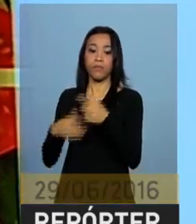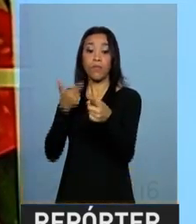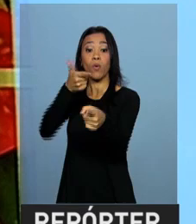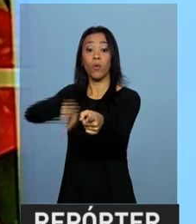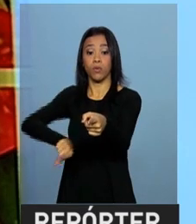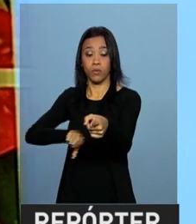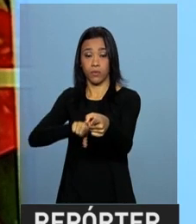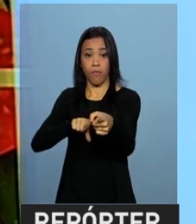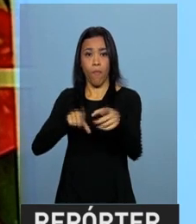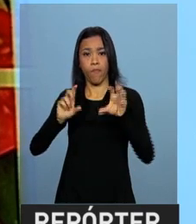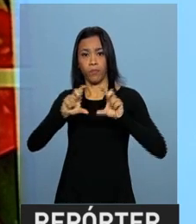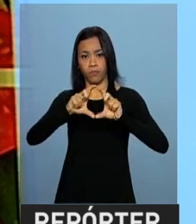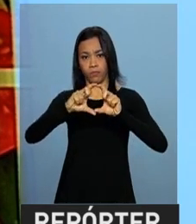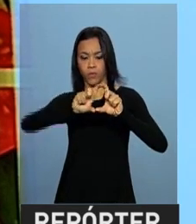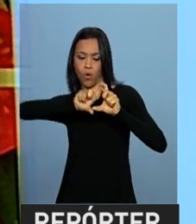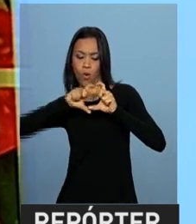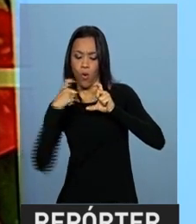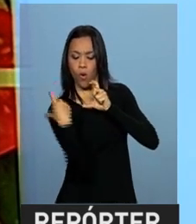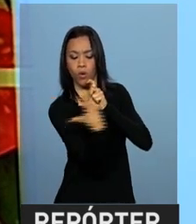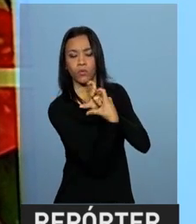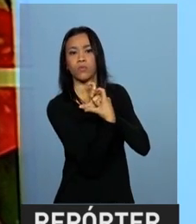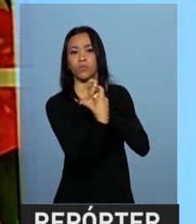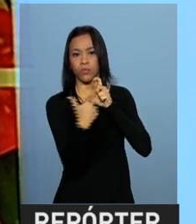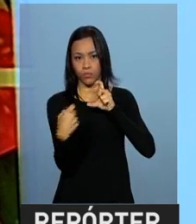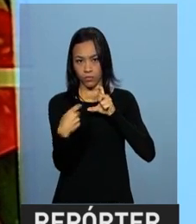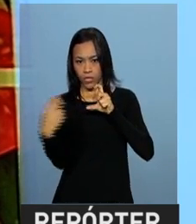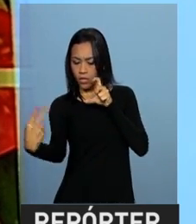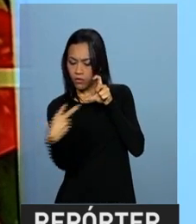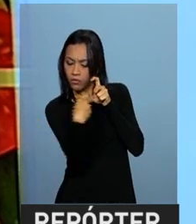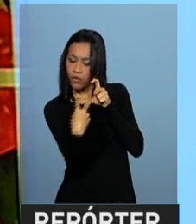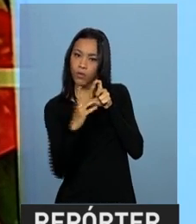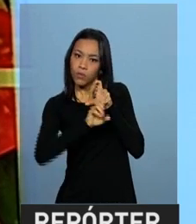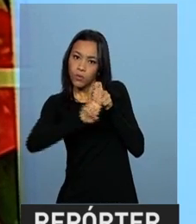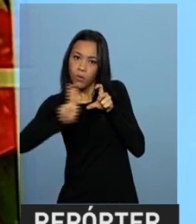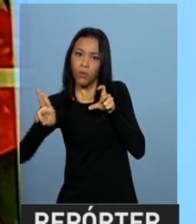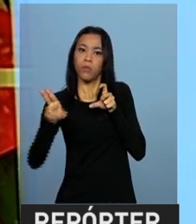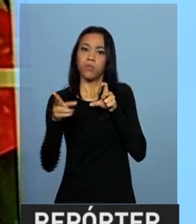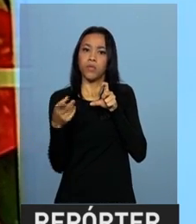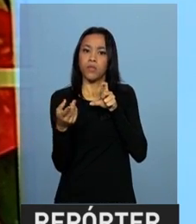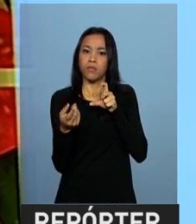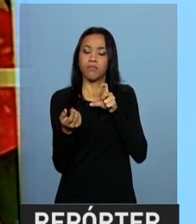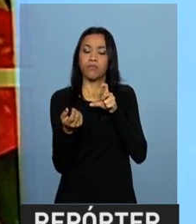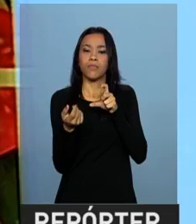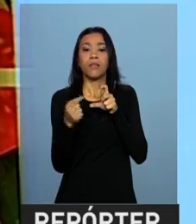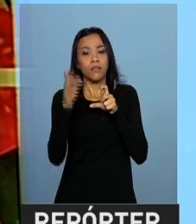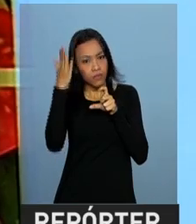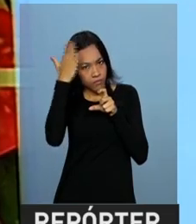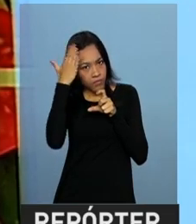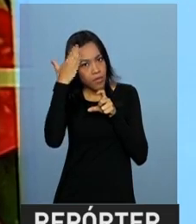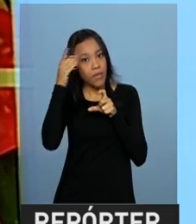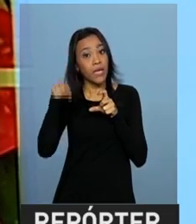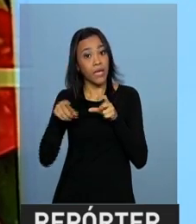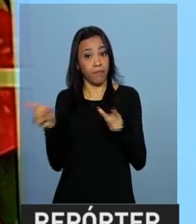nutricional é um tema que será prioritário na próxima agenda da Anvisa né porque nós sabemos o quanto que o Brasil